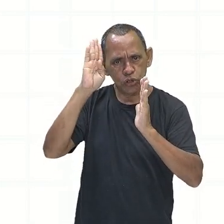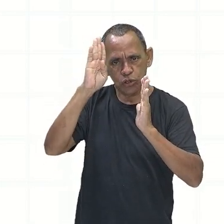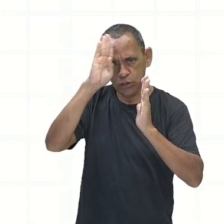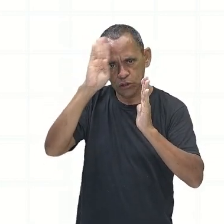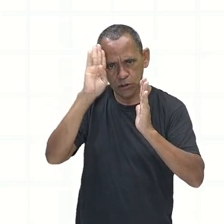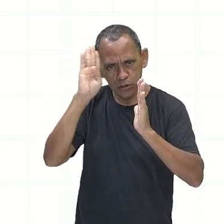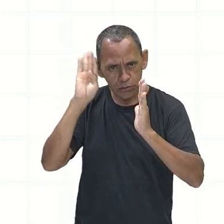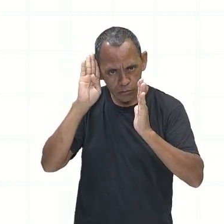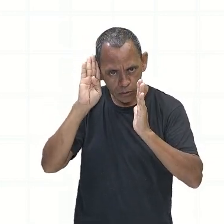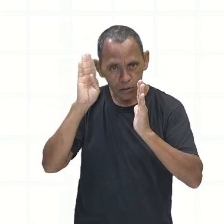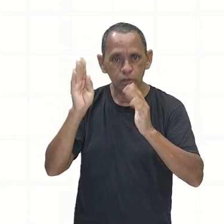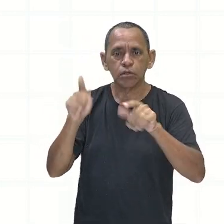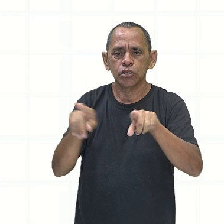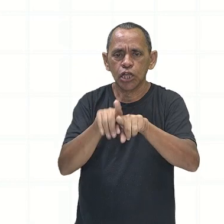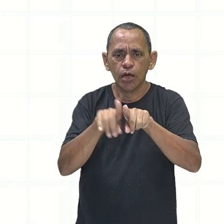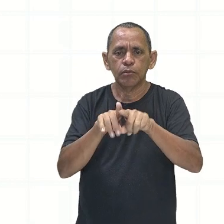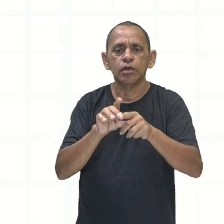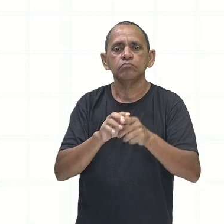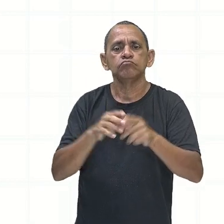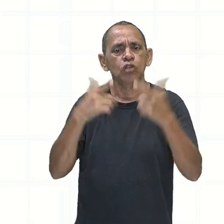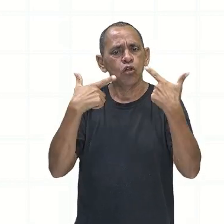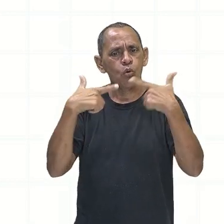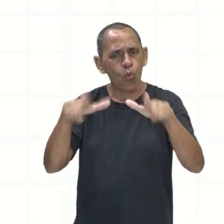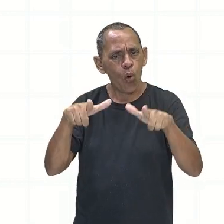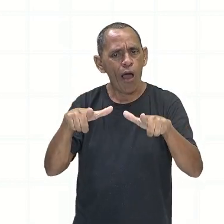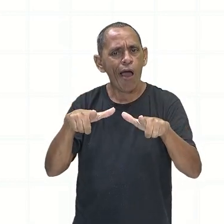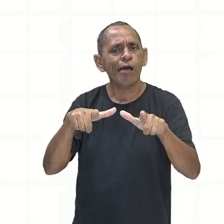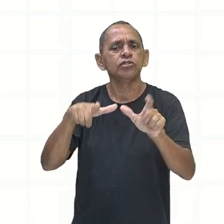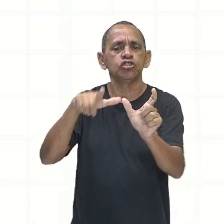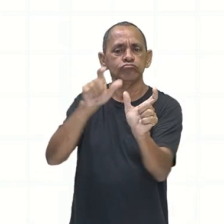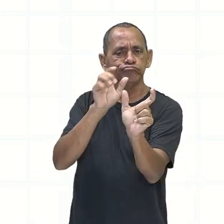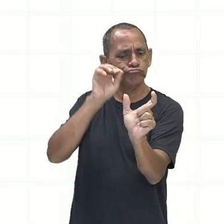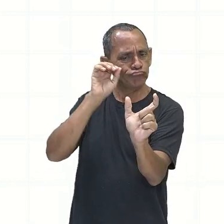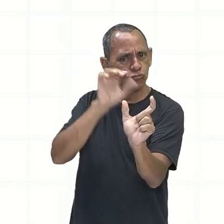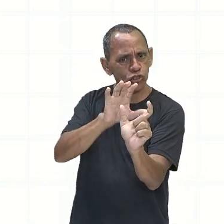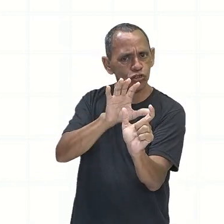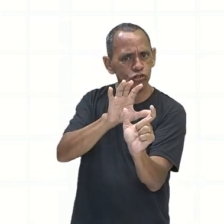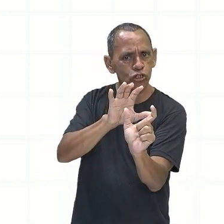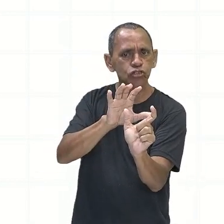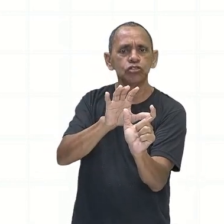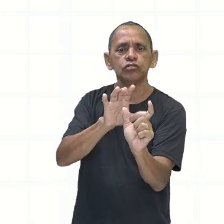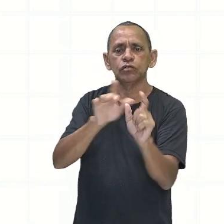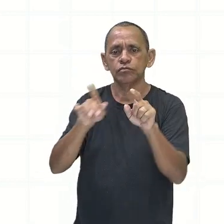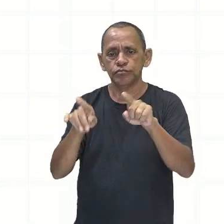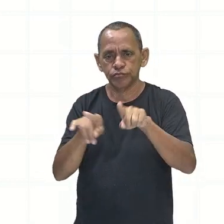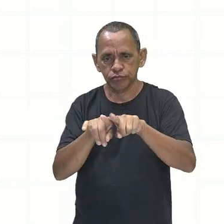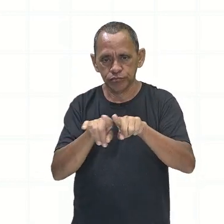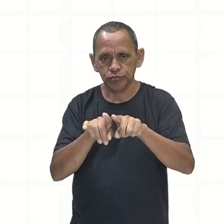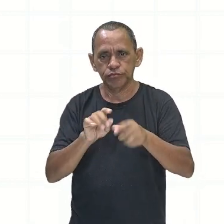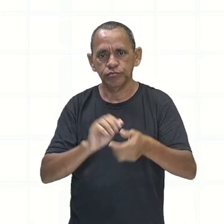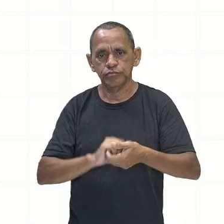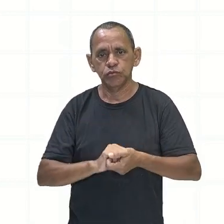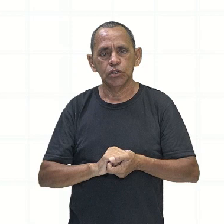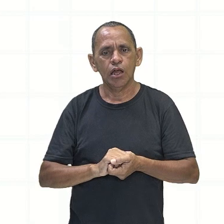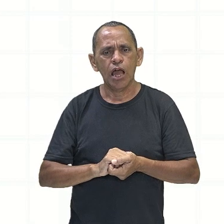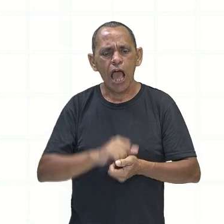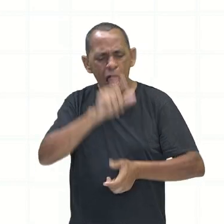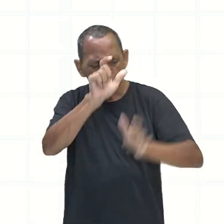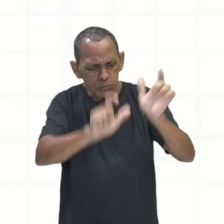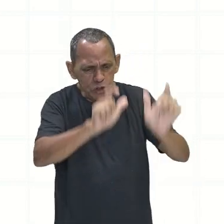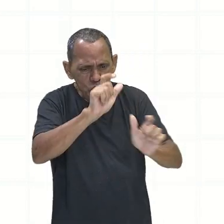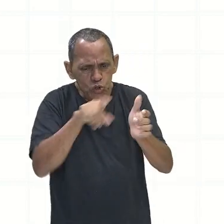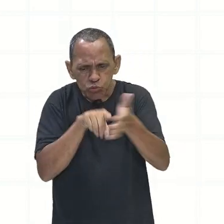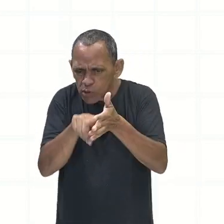vai estar presente a linguagem denotativa, porque são resultado de pesquisas, né, de pessoas que foram ali fazer as suas pesquisas, né,